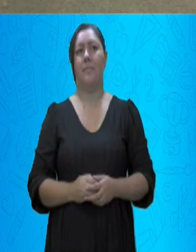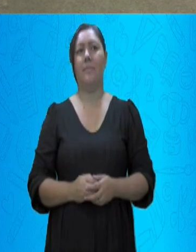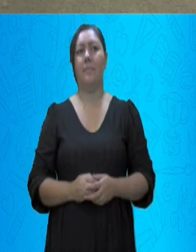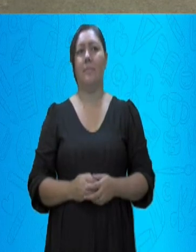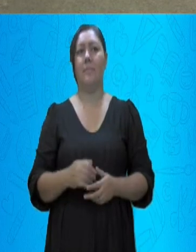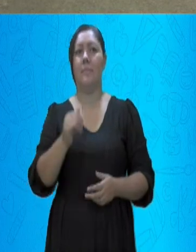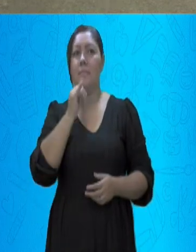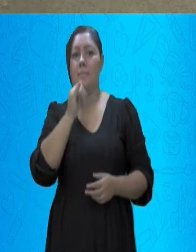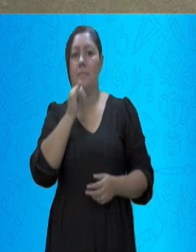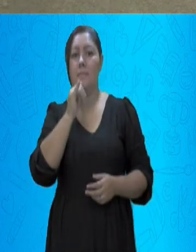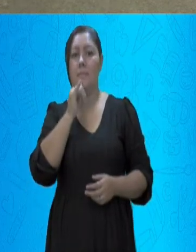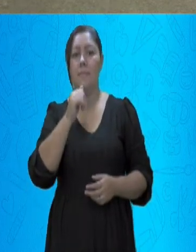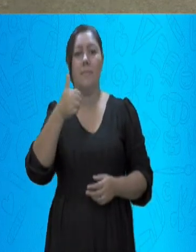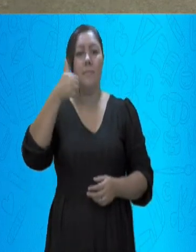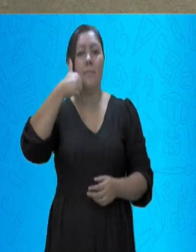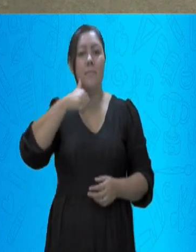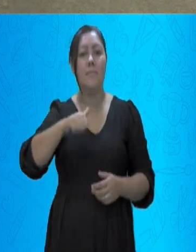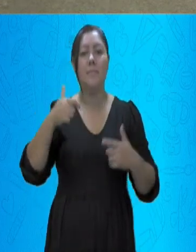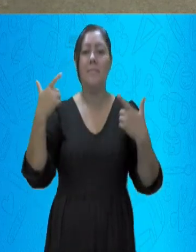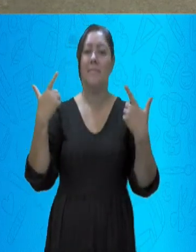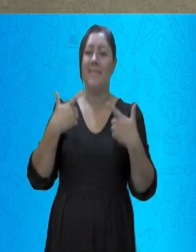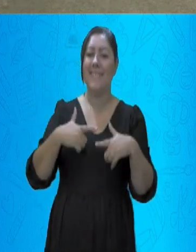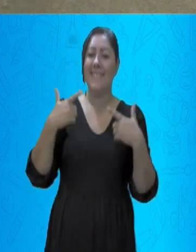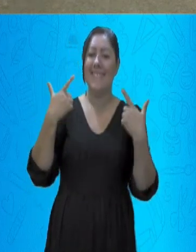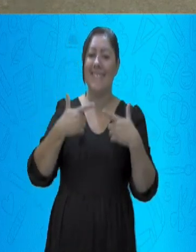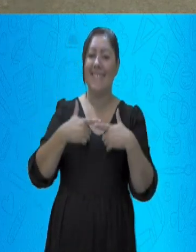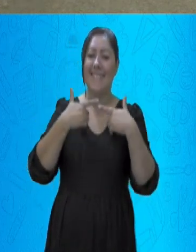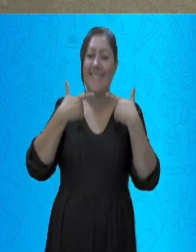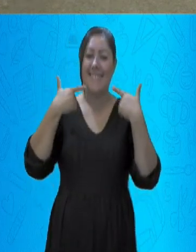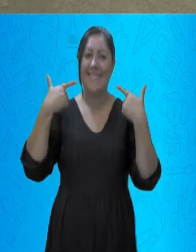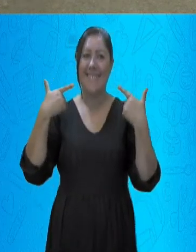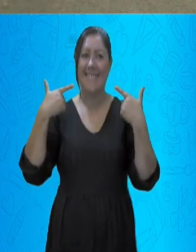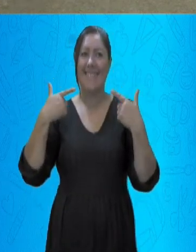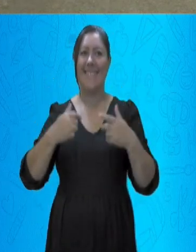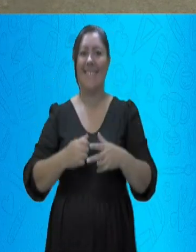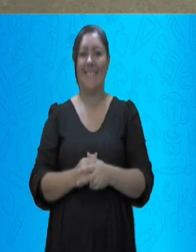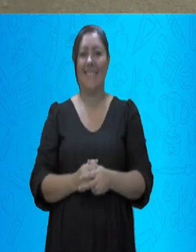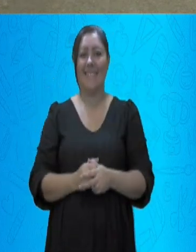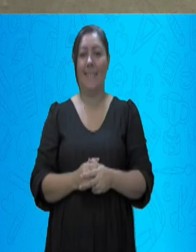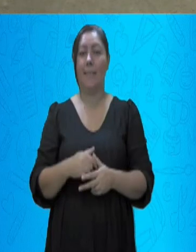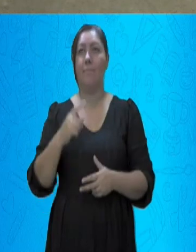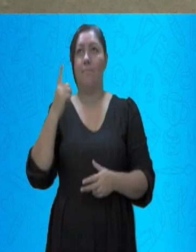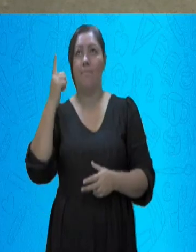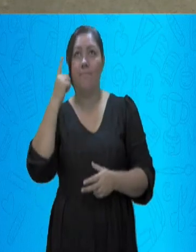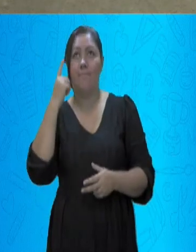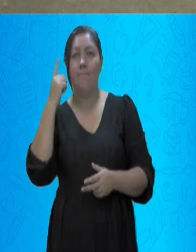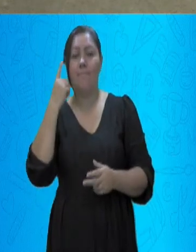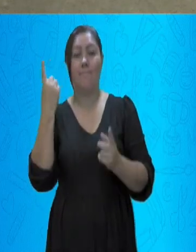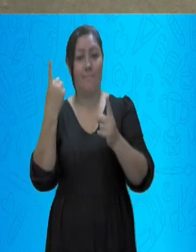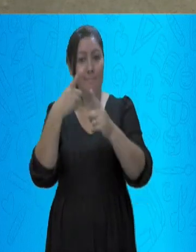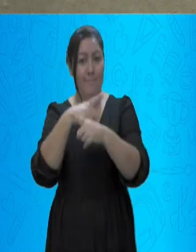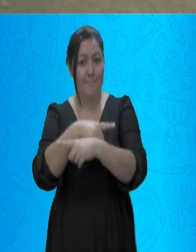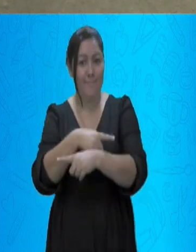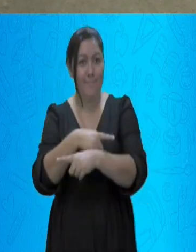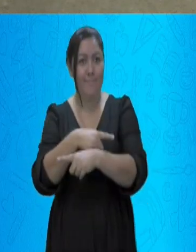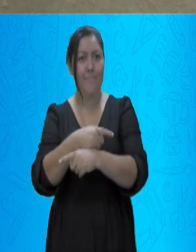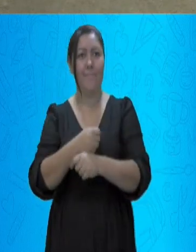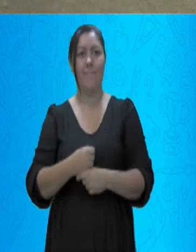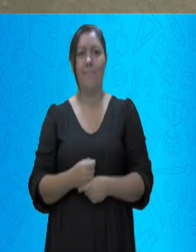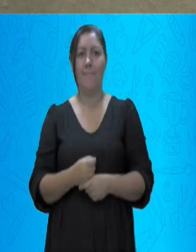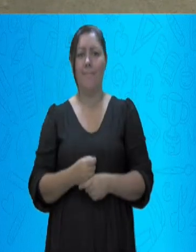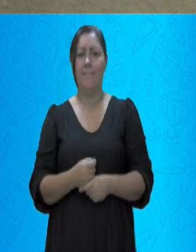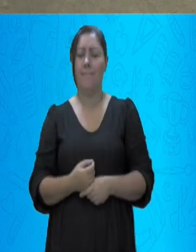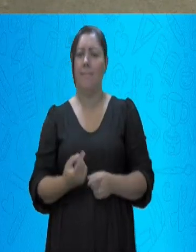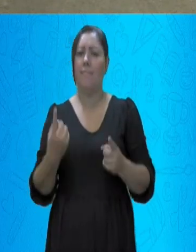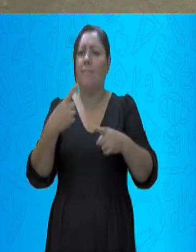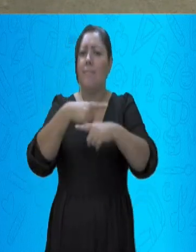Menina risonha. Lembre que estamos falando de antônimos, contrário. Então, o que é